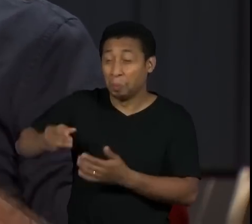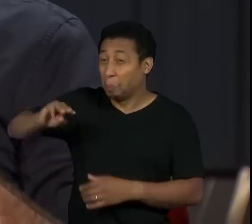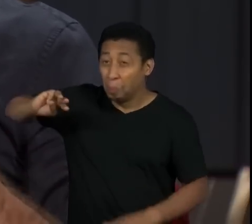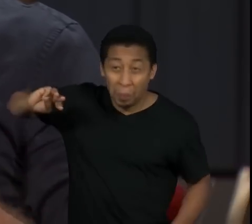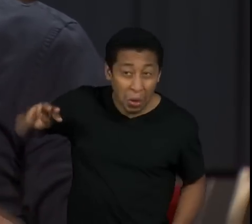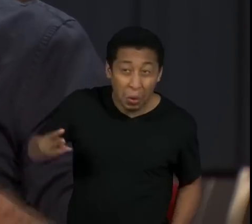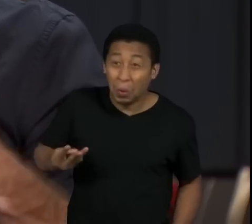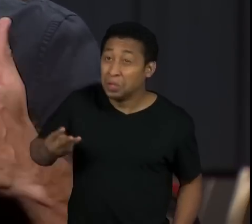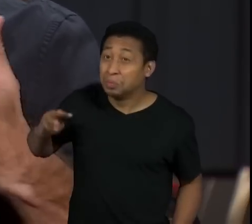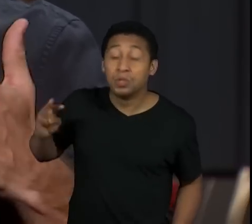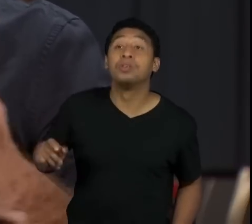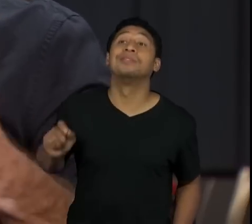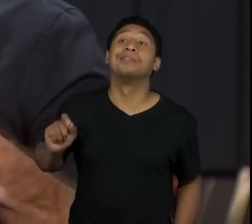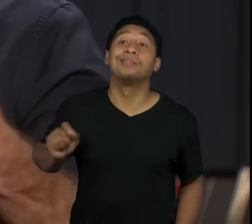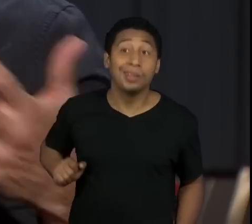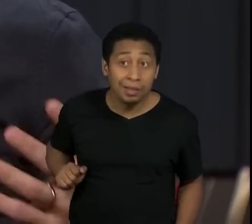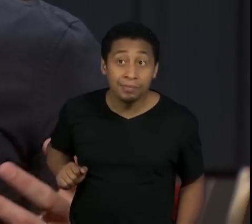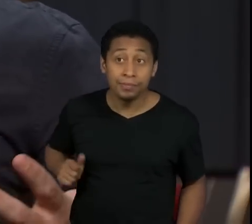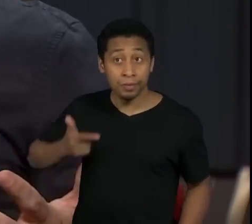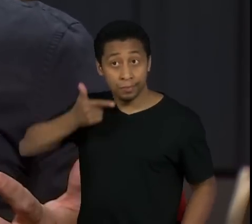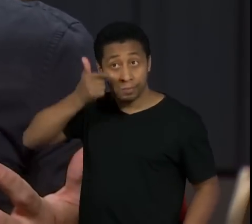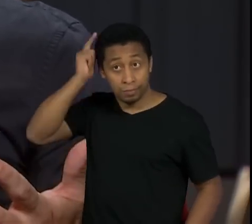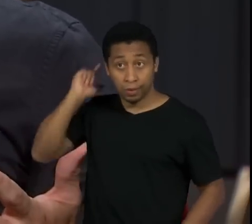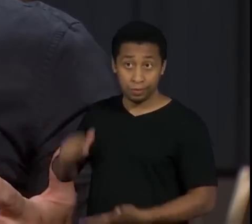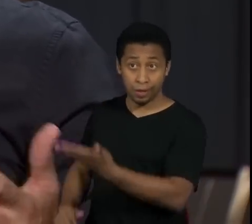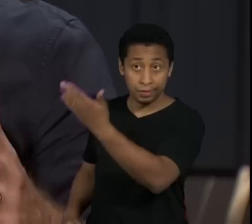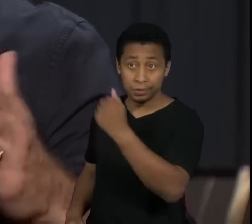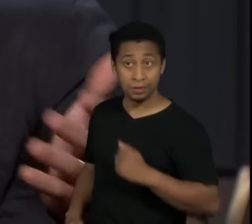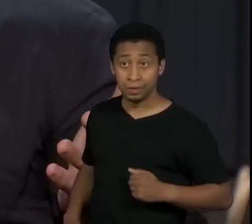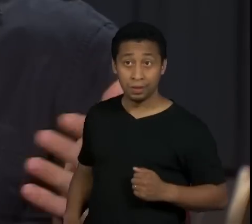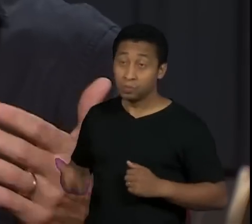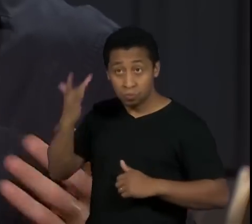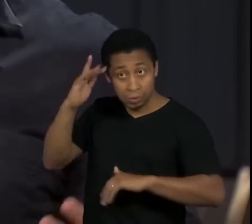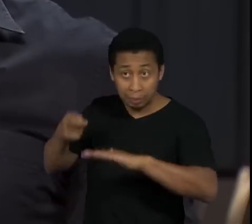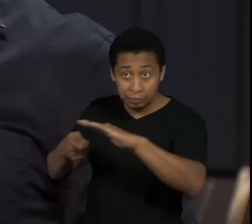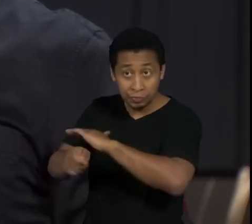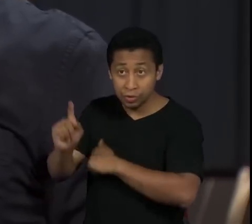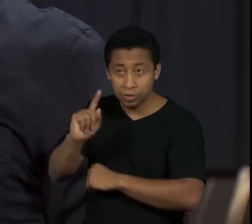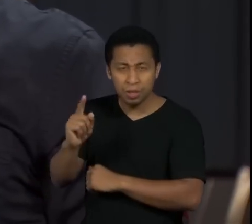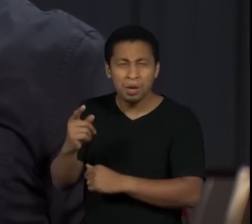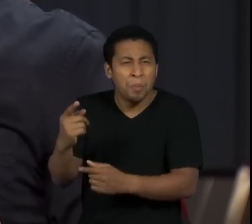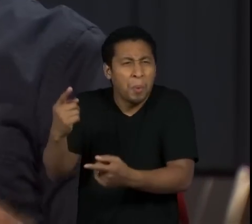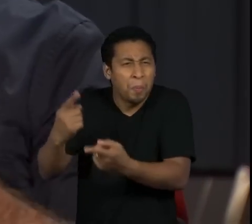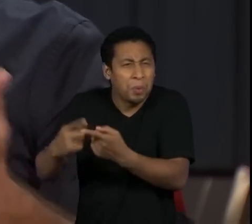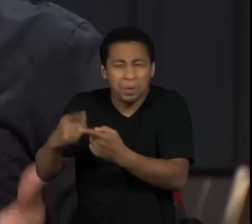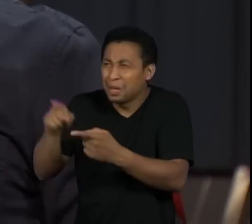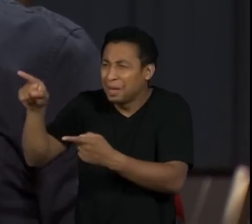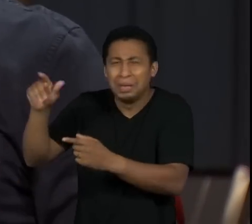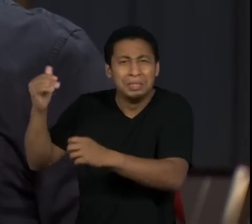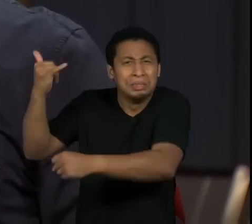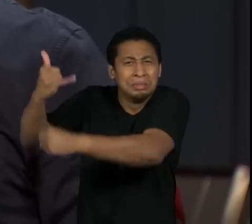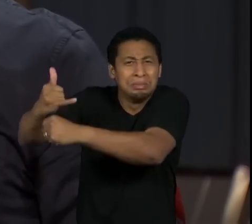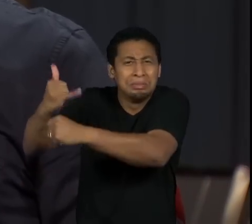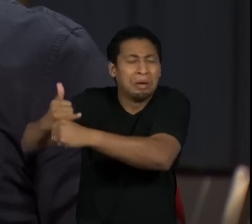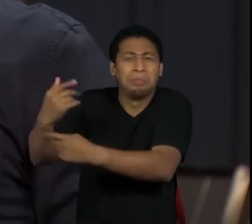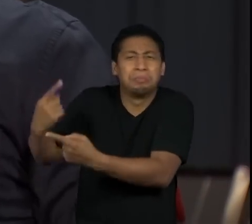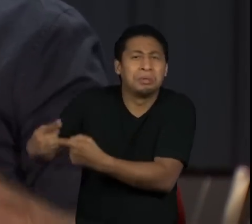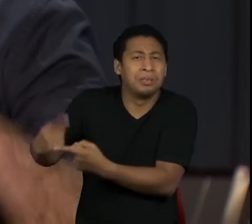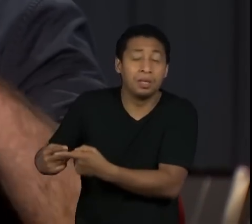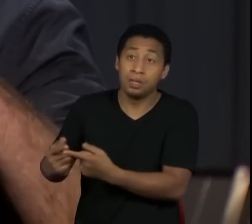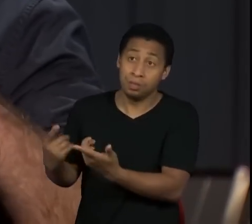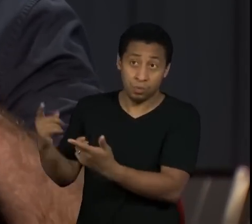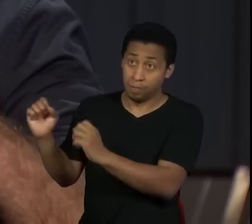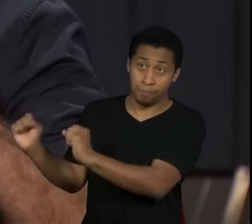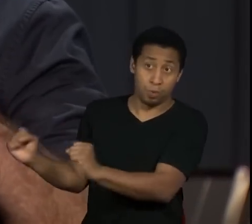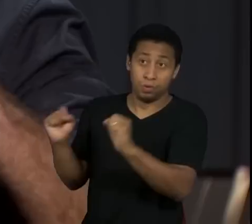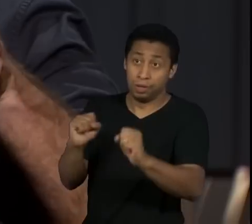dólares. Aí eu falei assim, pô, mas por que deixam o cara operar? Primeiro, ele é um dos fundadores do banco, então ele tem esse poder no banco. Mas o que